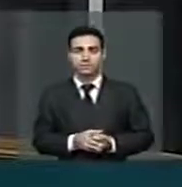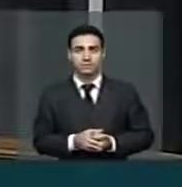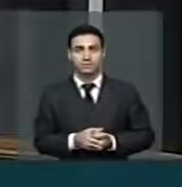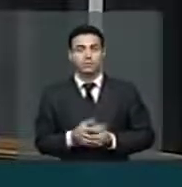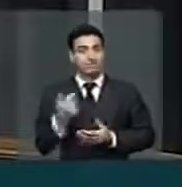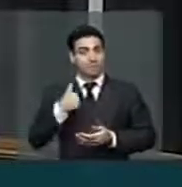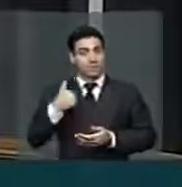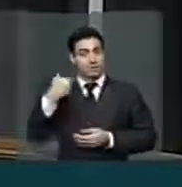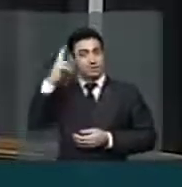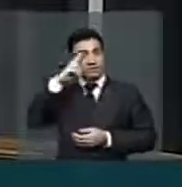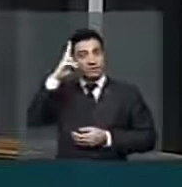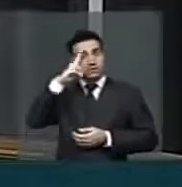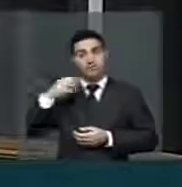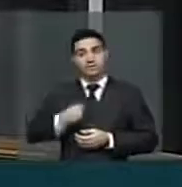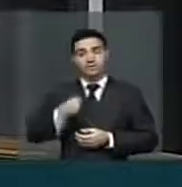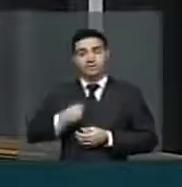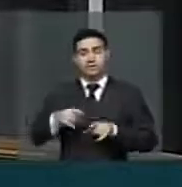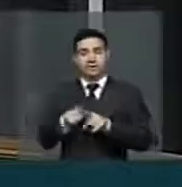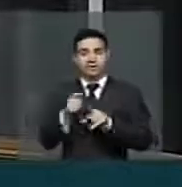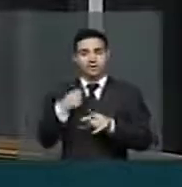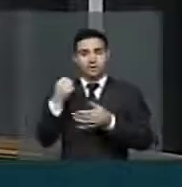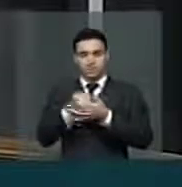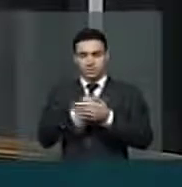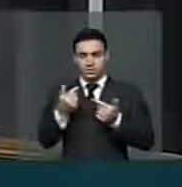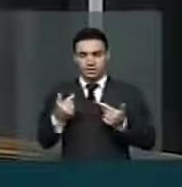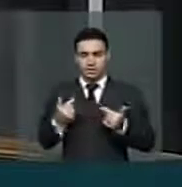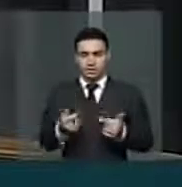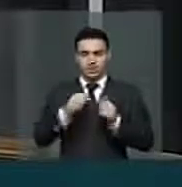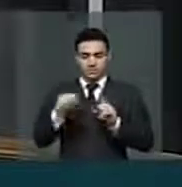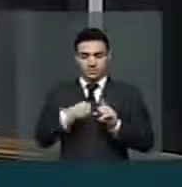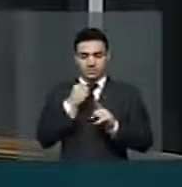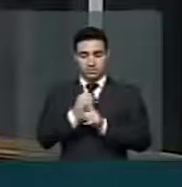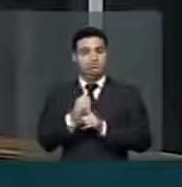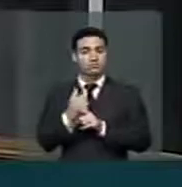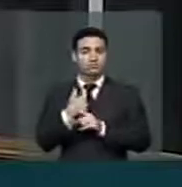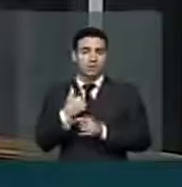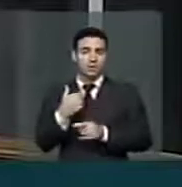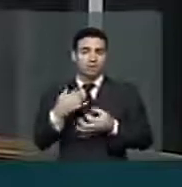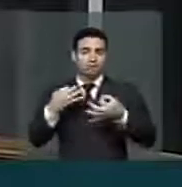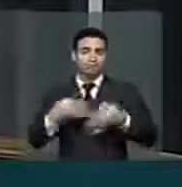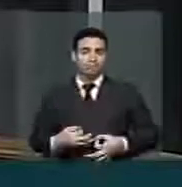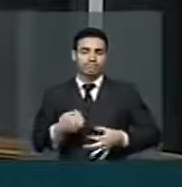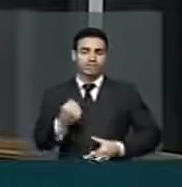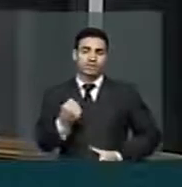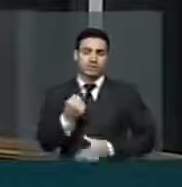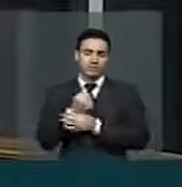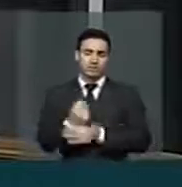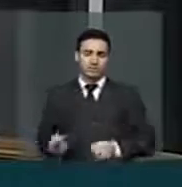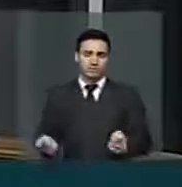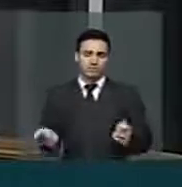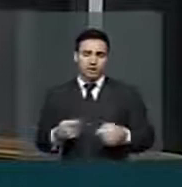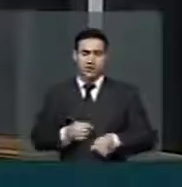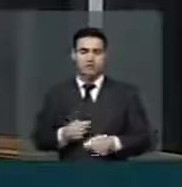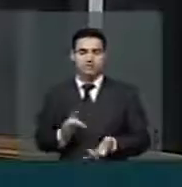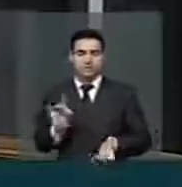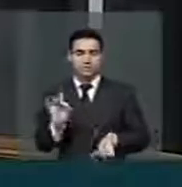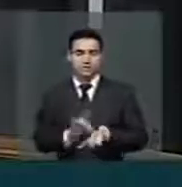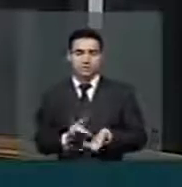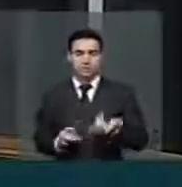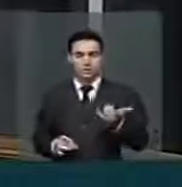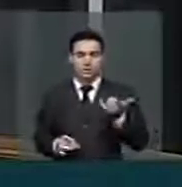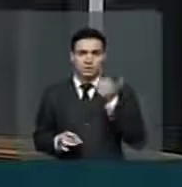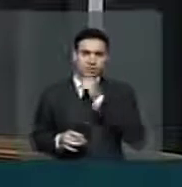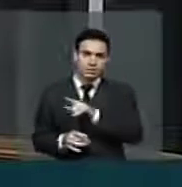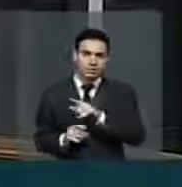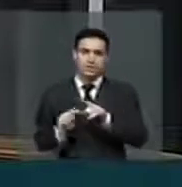Minha história de vida e minha militância social me permitem me assegurar de que é possível, sim, alcançarmos o